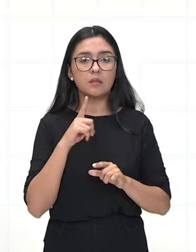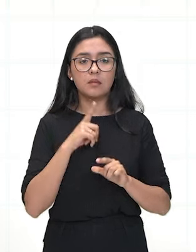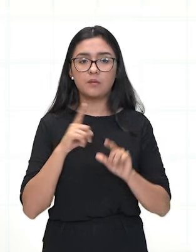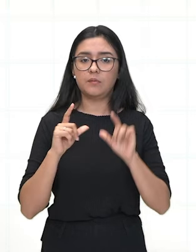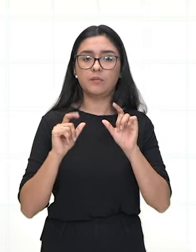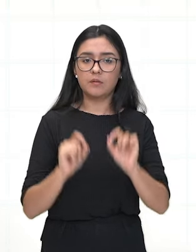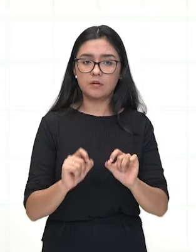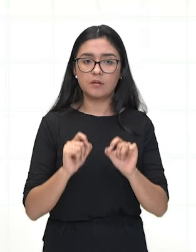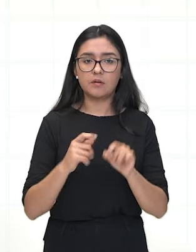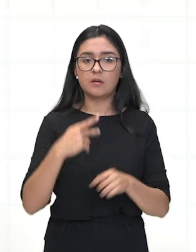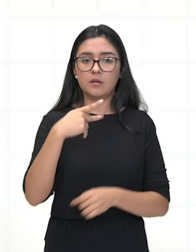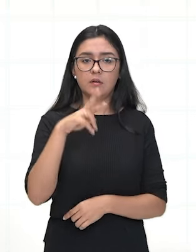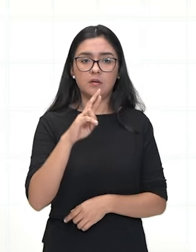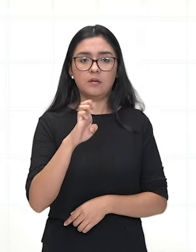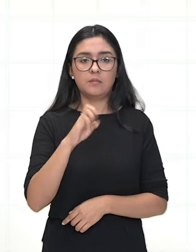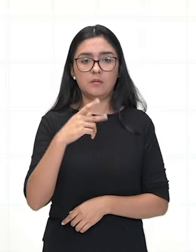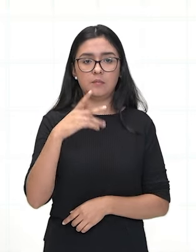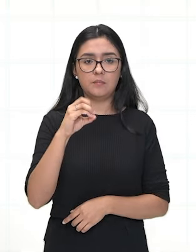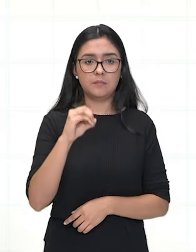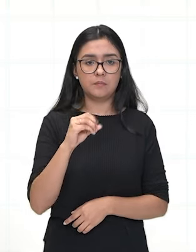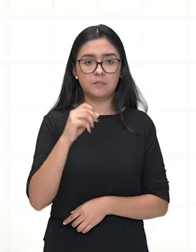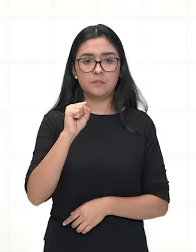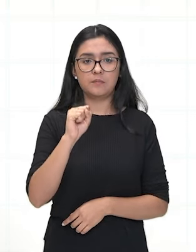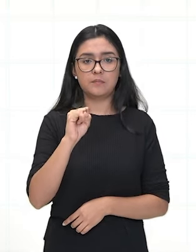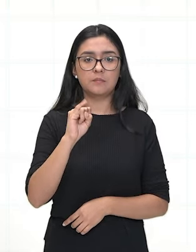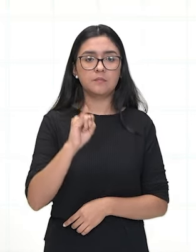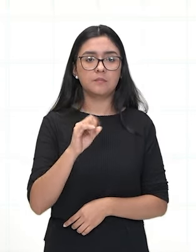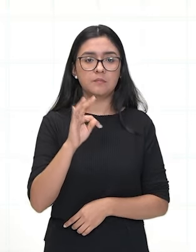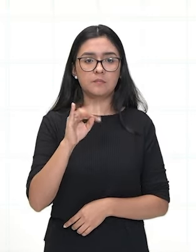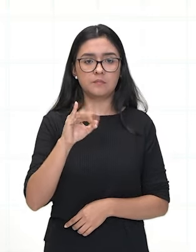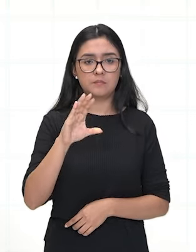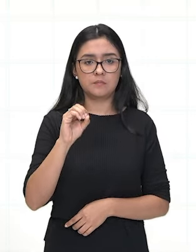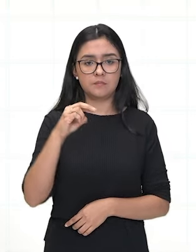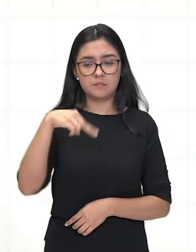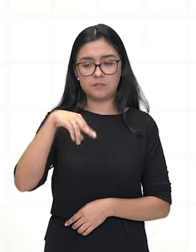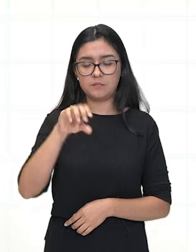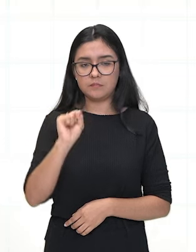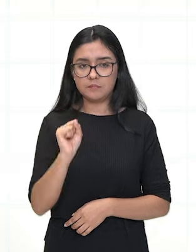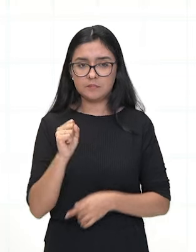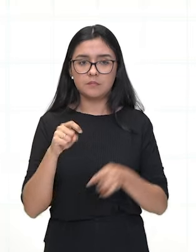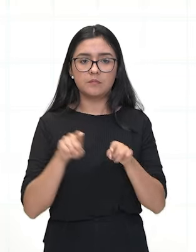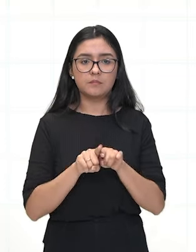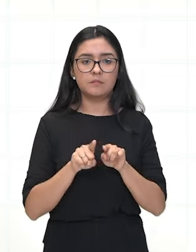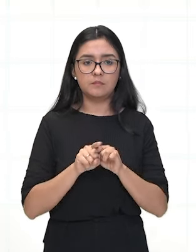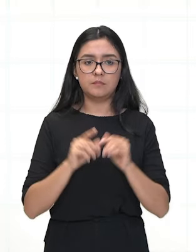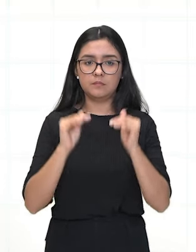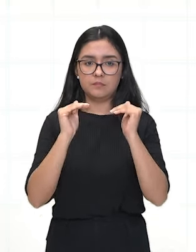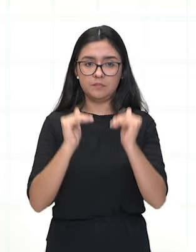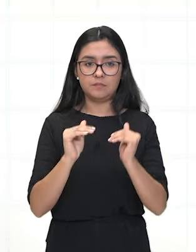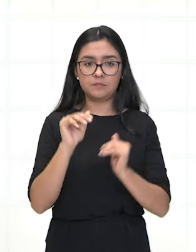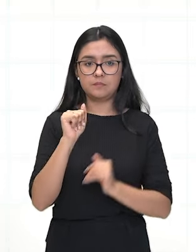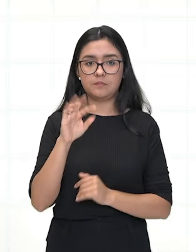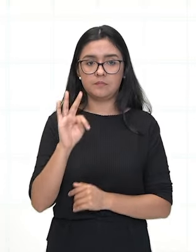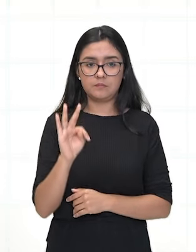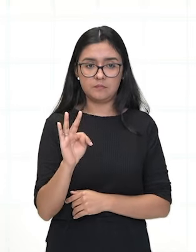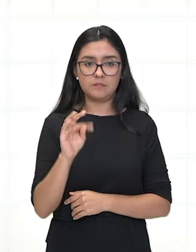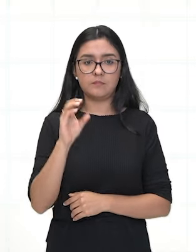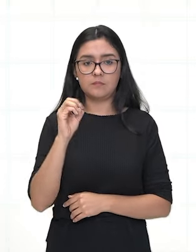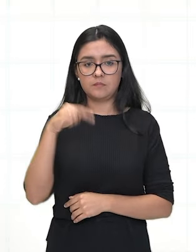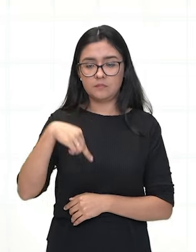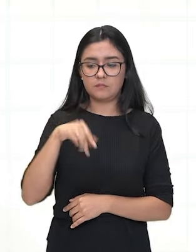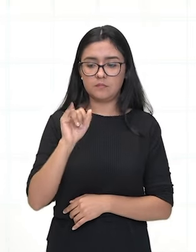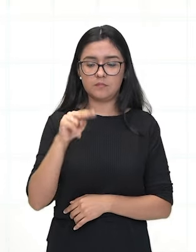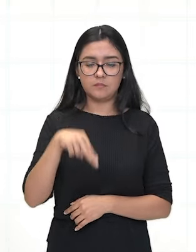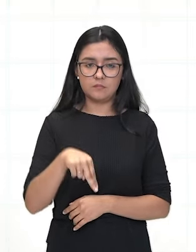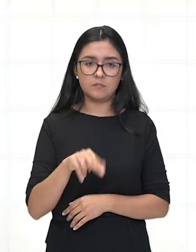ó as preposições at on in especificamente nesse